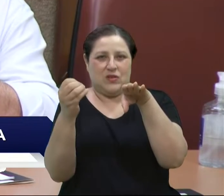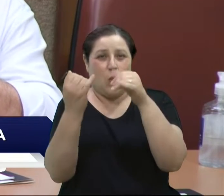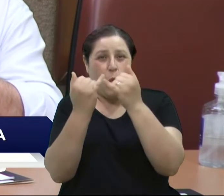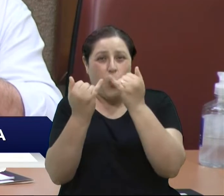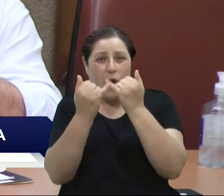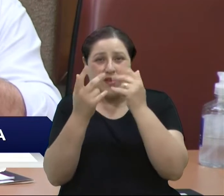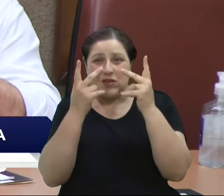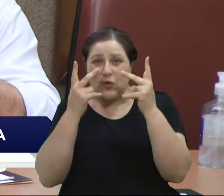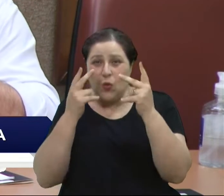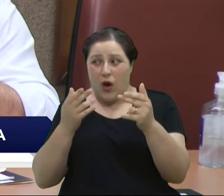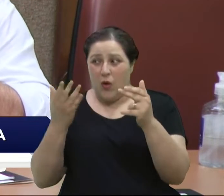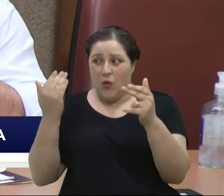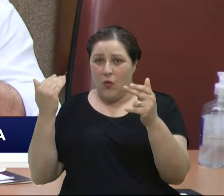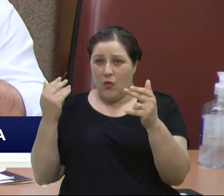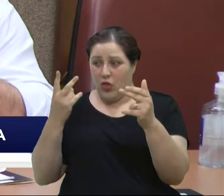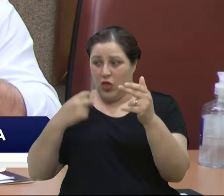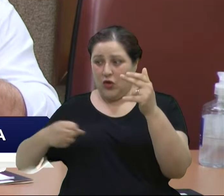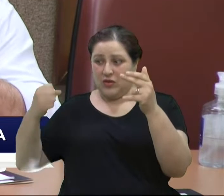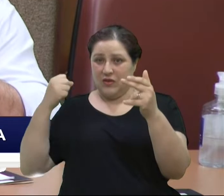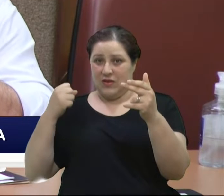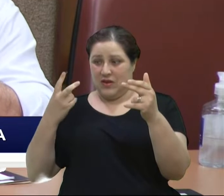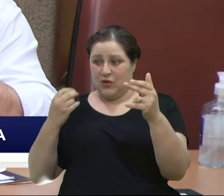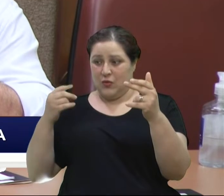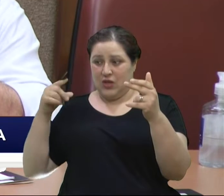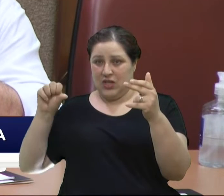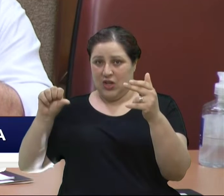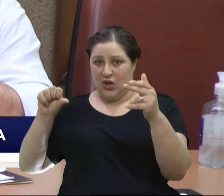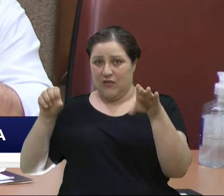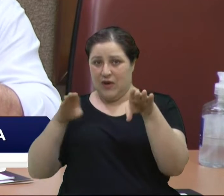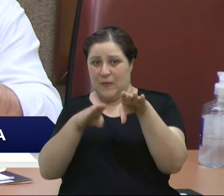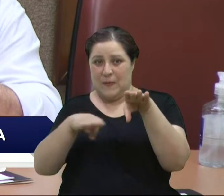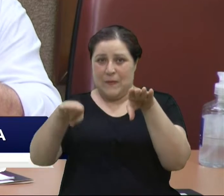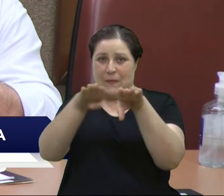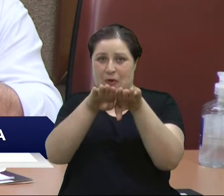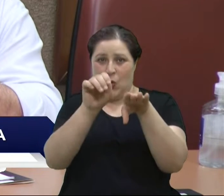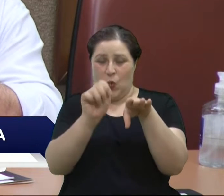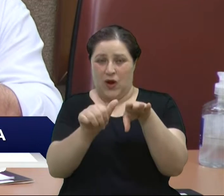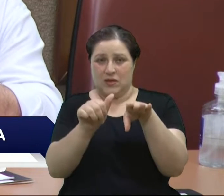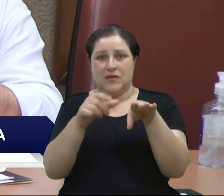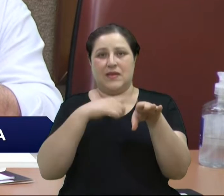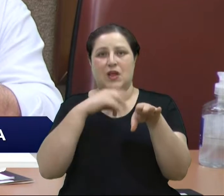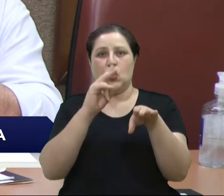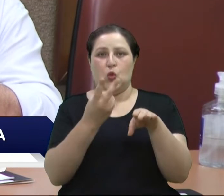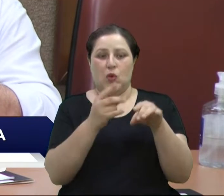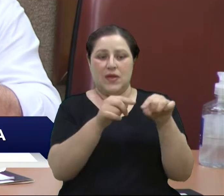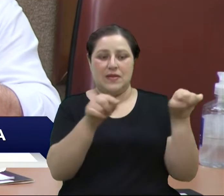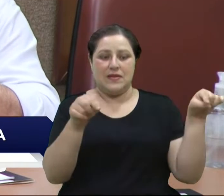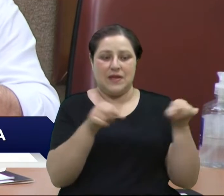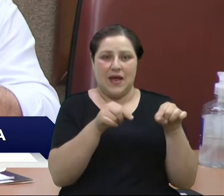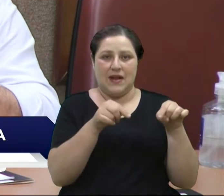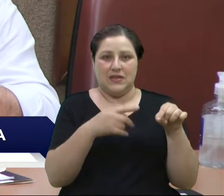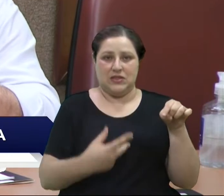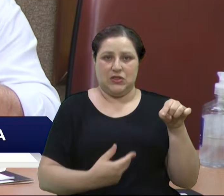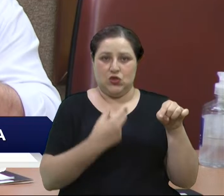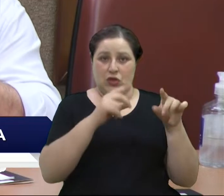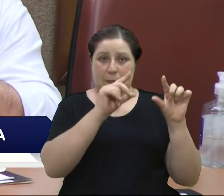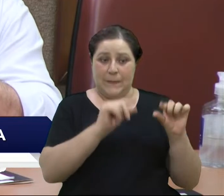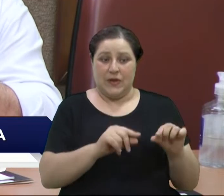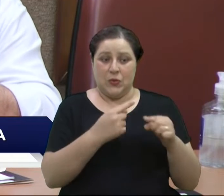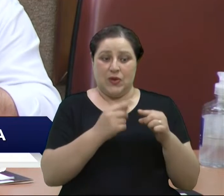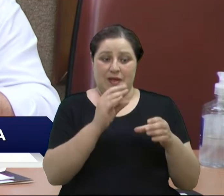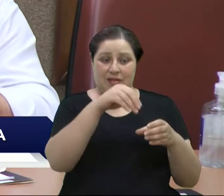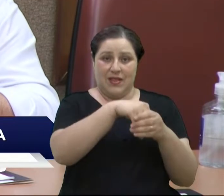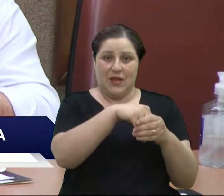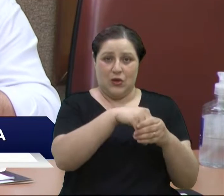2019, com duas salas de cirurgias a menos, porque nós temos lá dentro do bloco cirúrgico uma UTI COVID. E